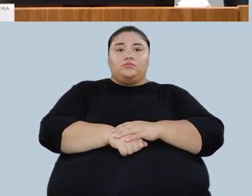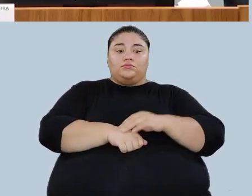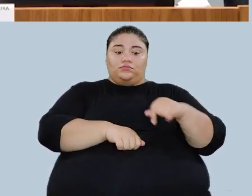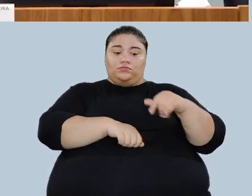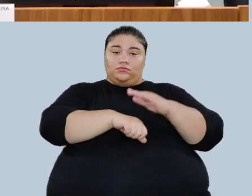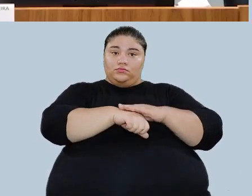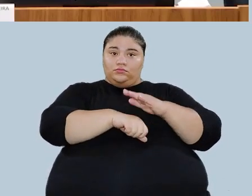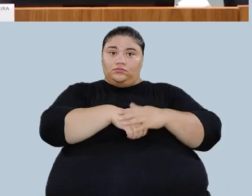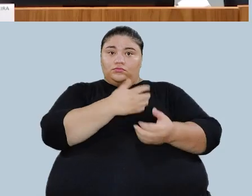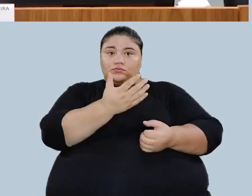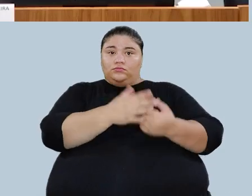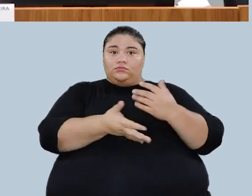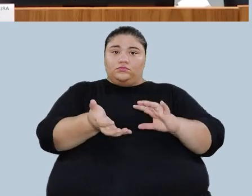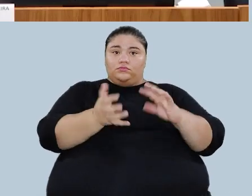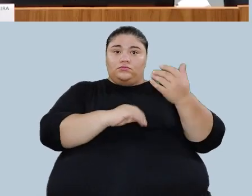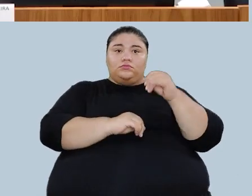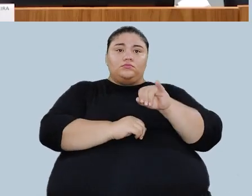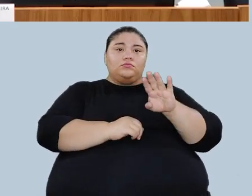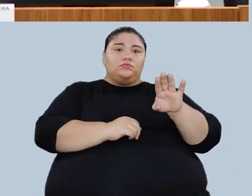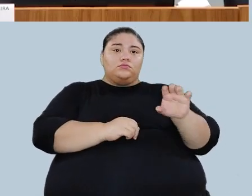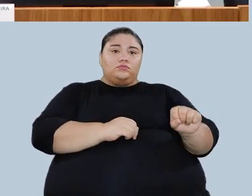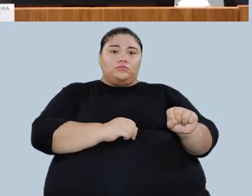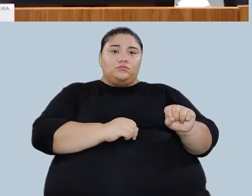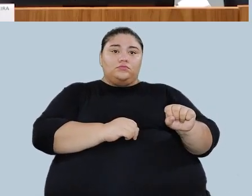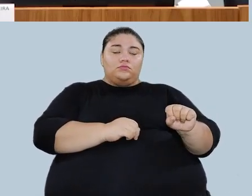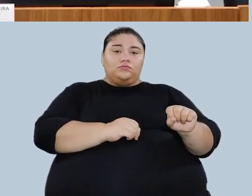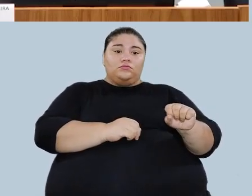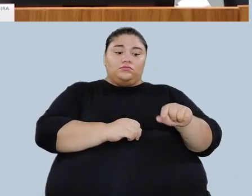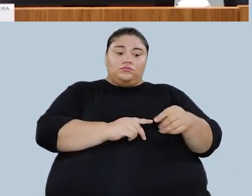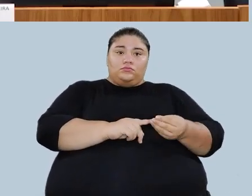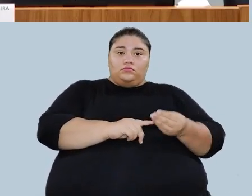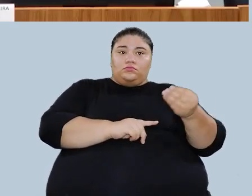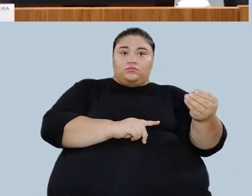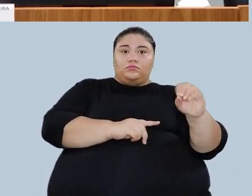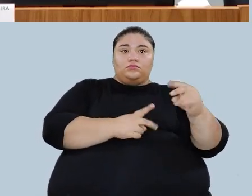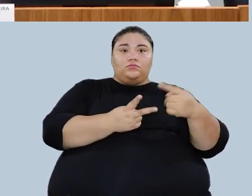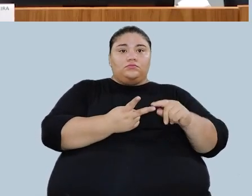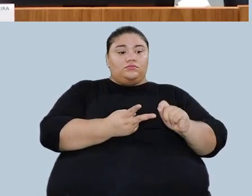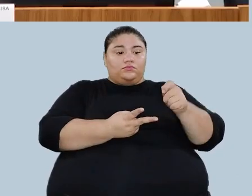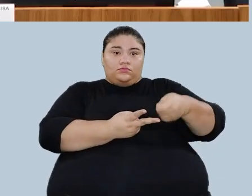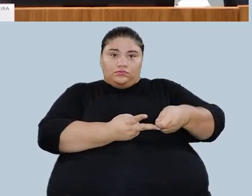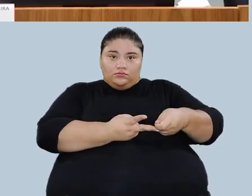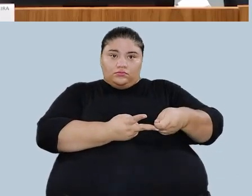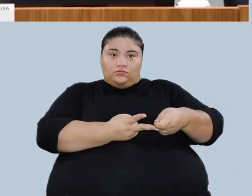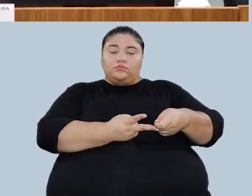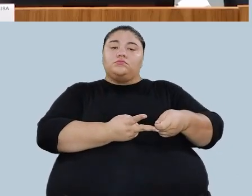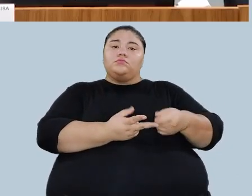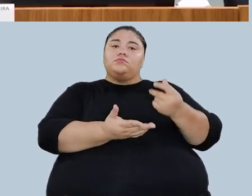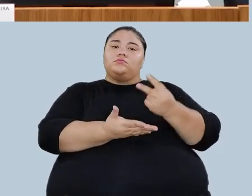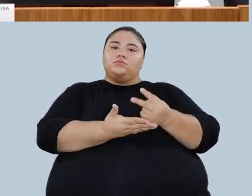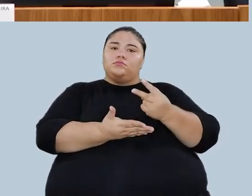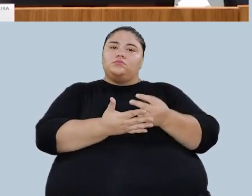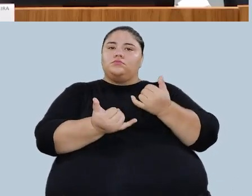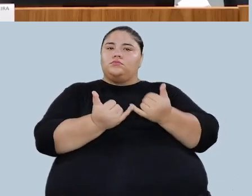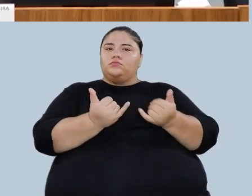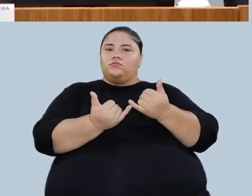o momento da ocorrência do fato gerador do IBS, que é no fornecimento ou no pagamento, mesmo que